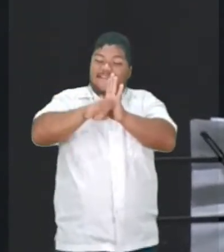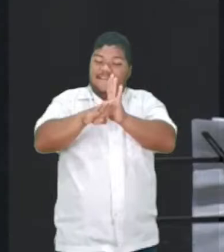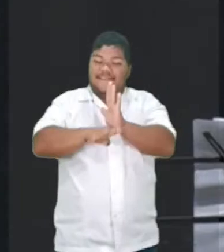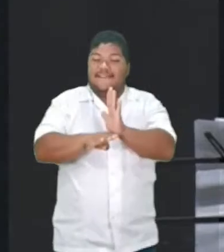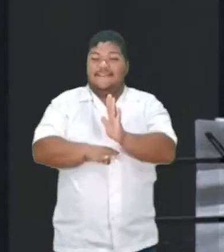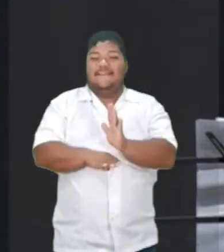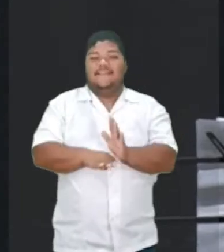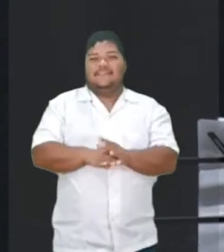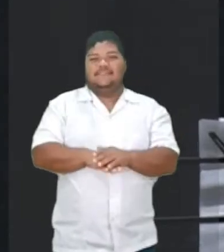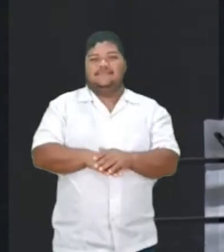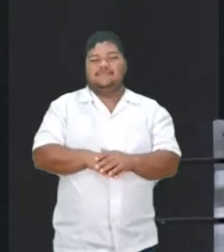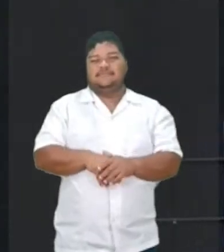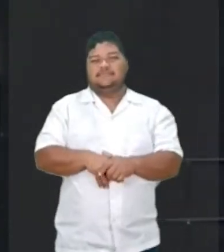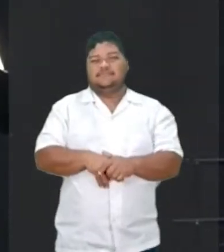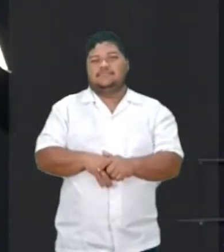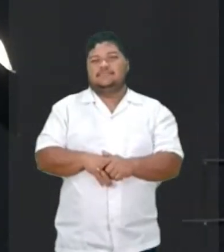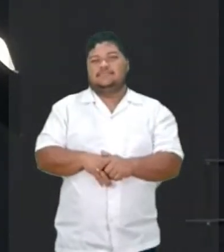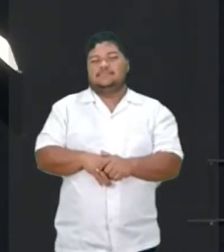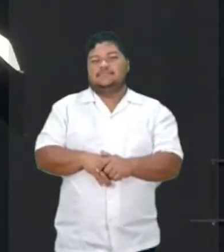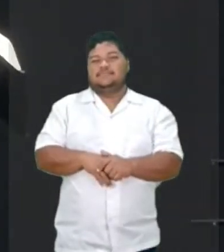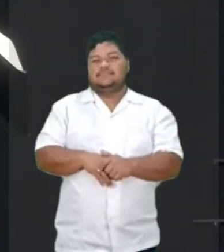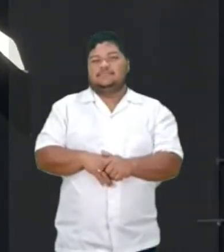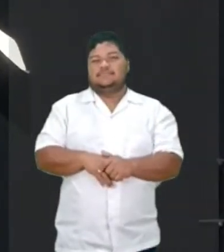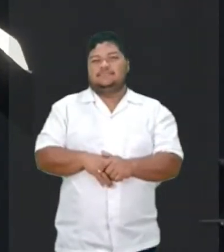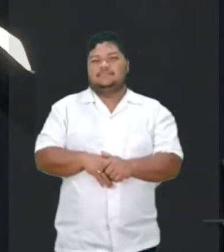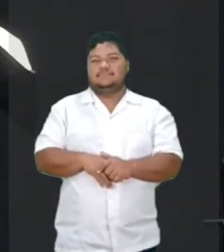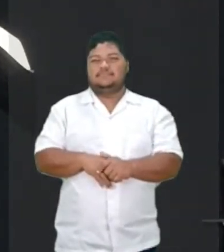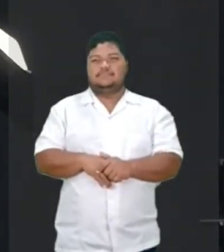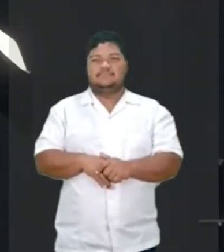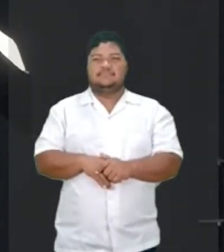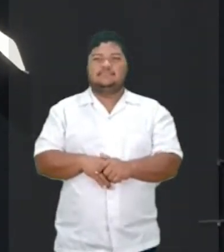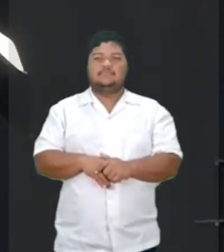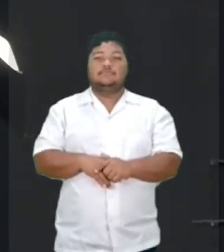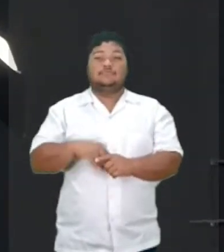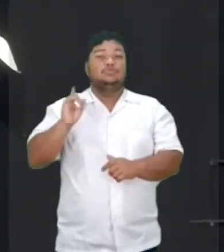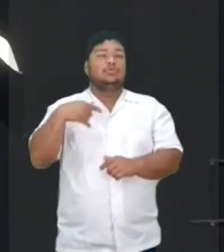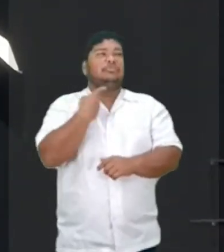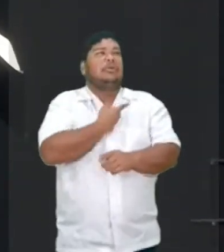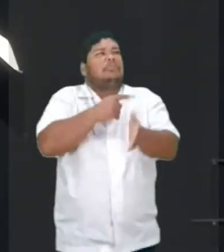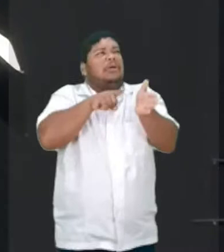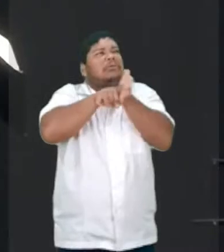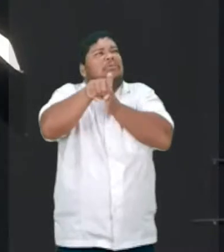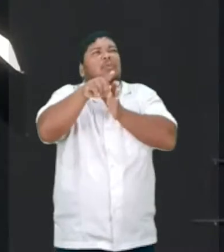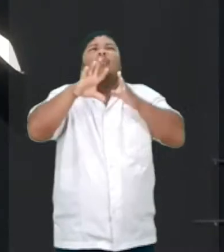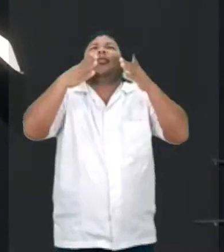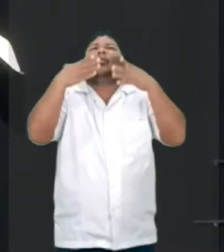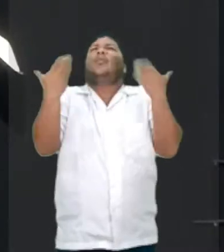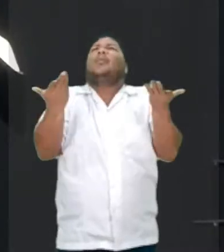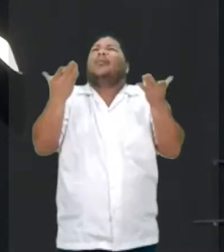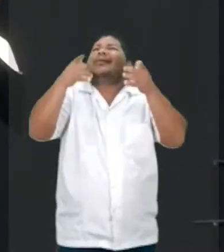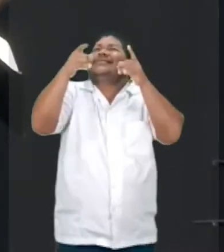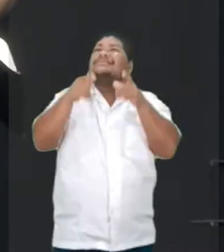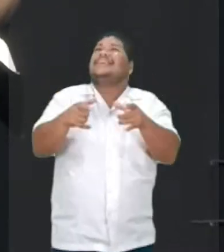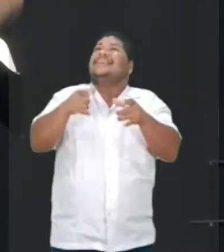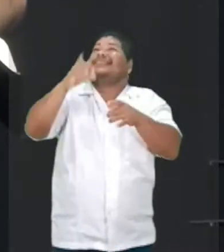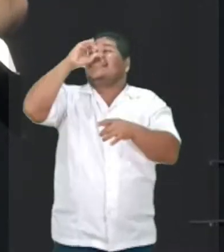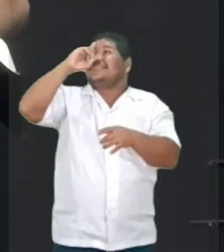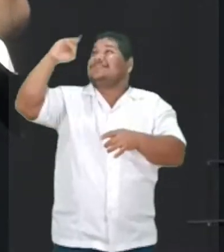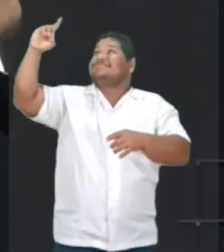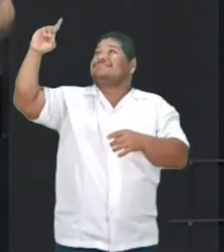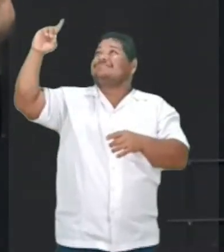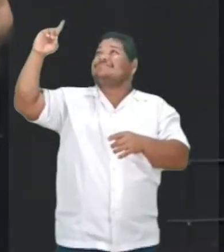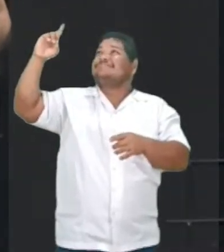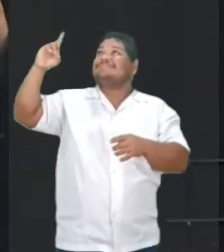Não é aumentar imposto. E nós nos perguntamos: onde está Deus? Deus está contemplando todas